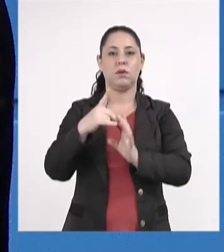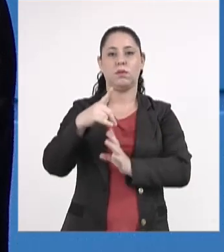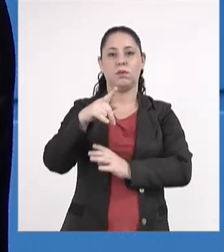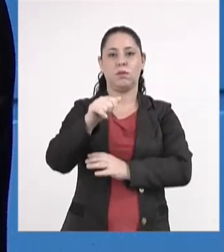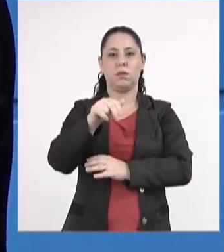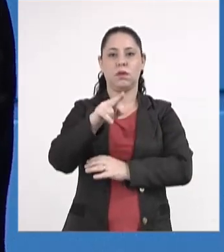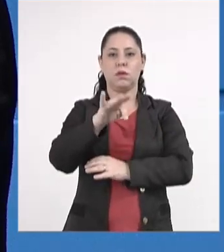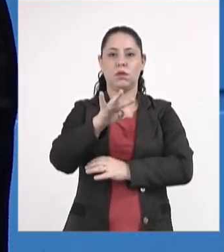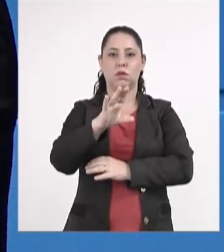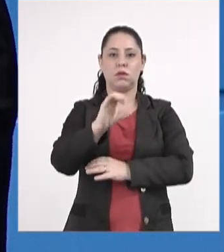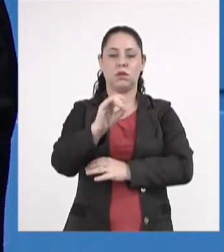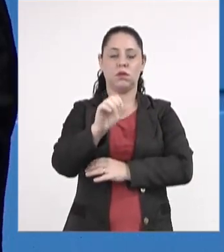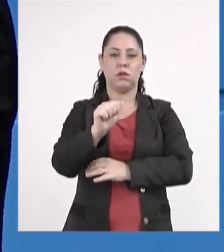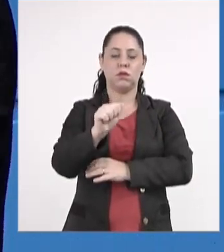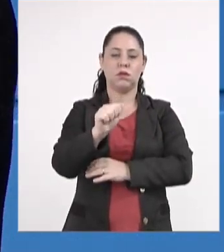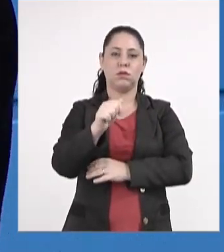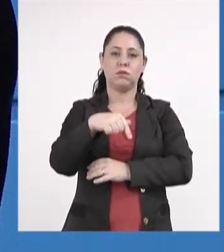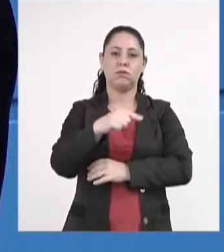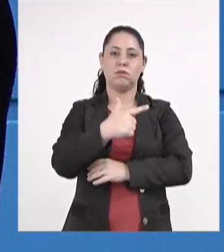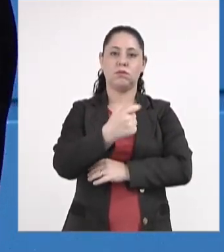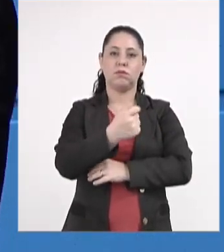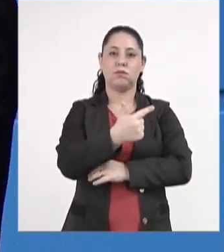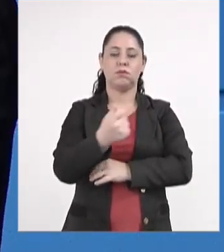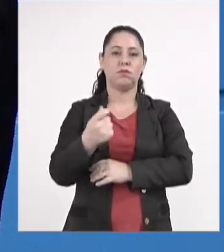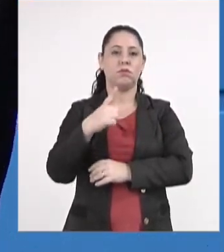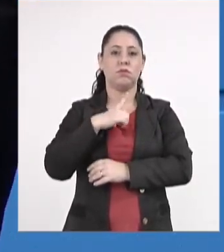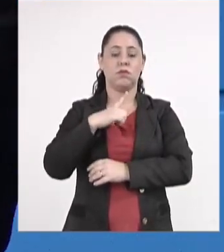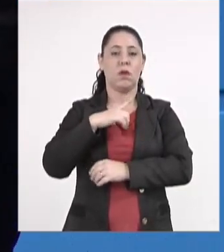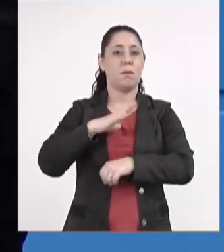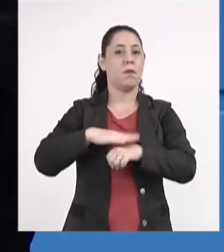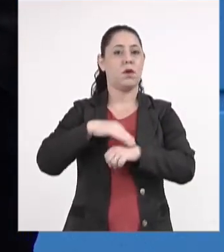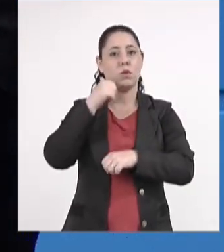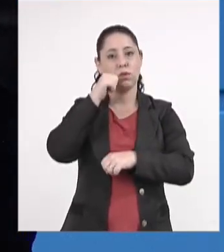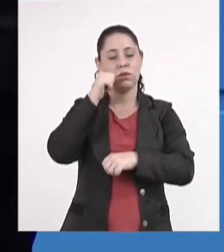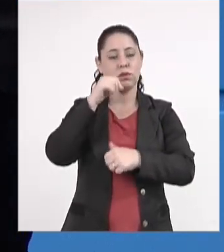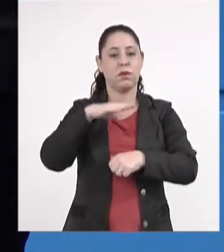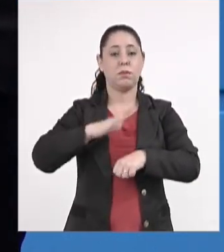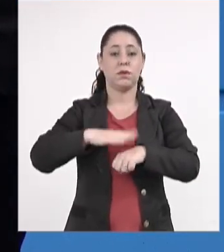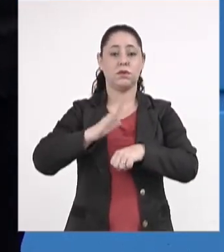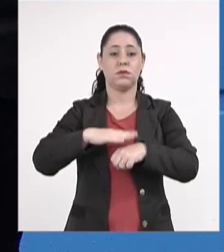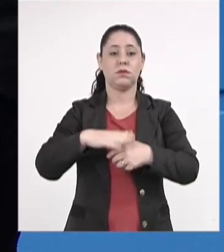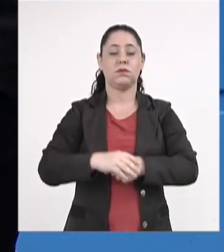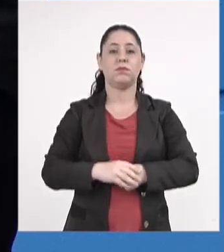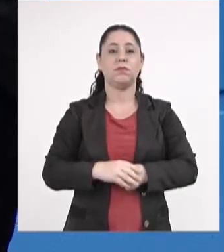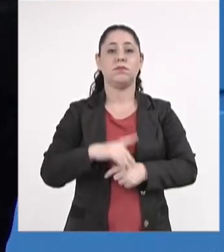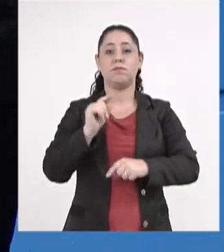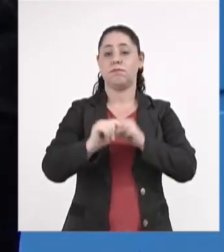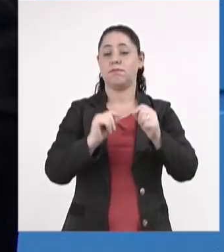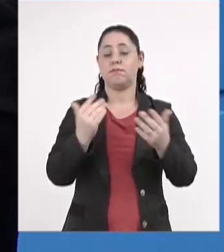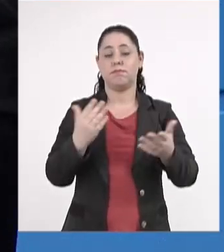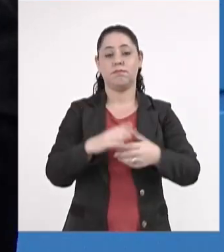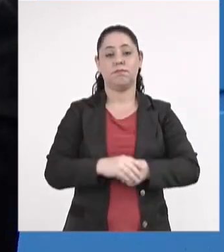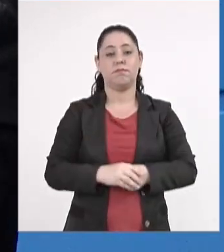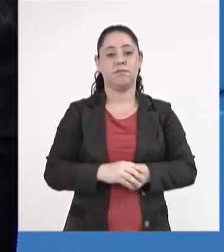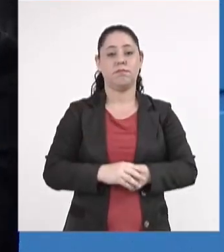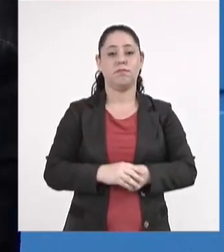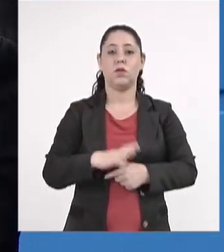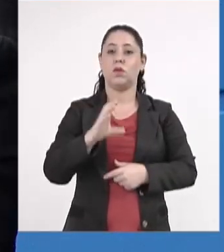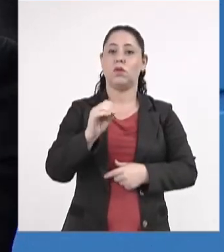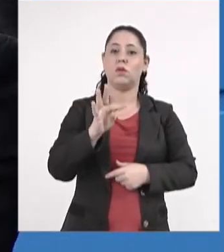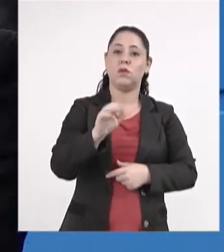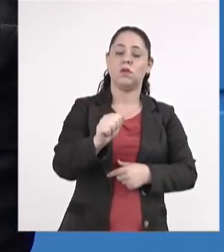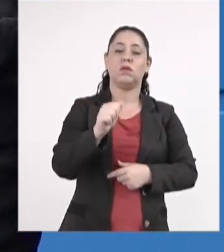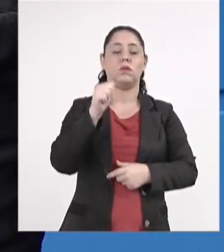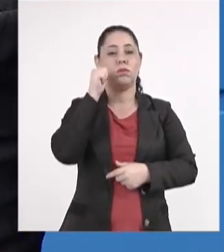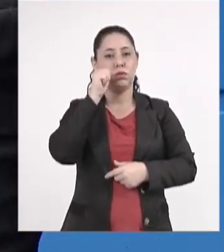patriota aqui em 2020 aonde nós colocamos mulheres a mais a mais e aí veio cota